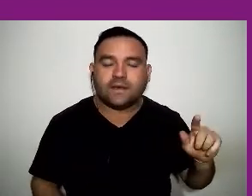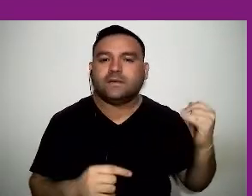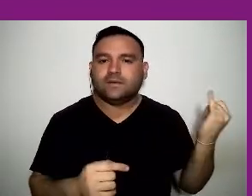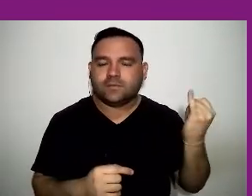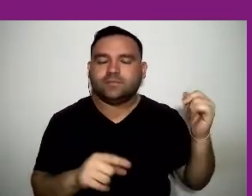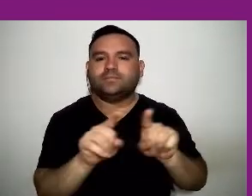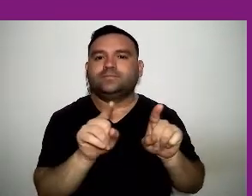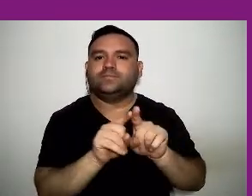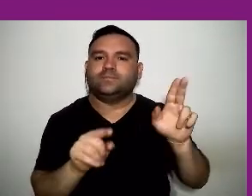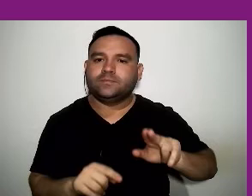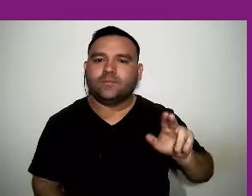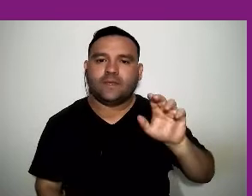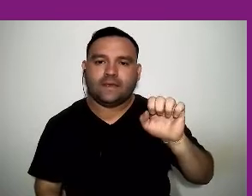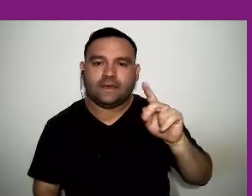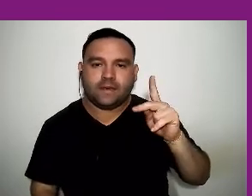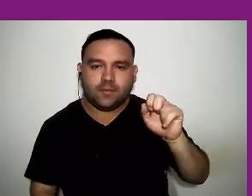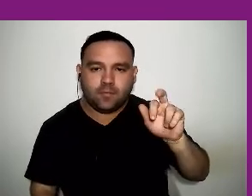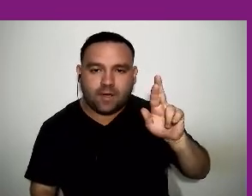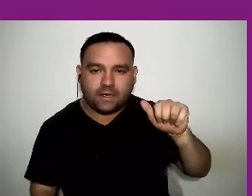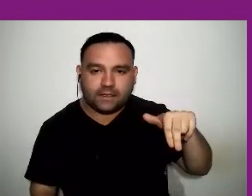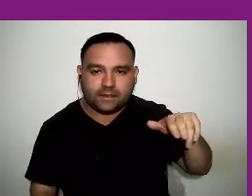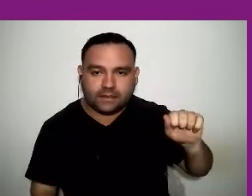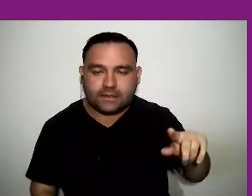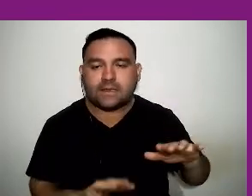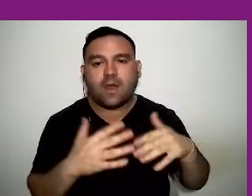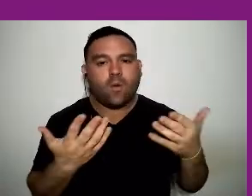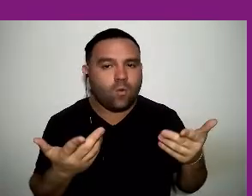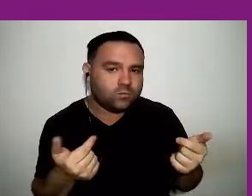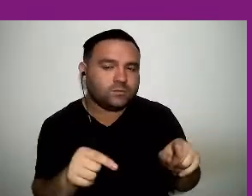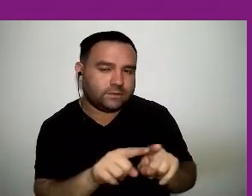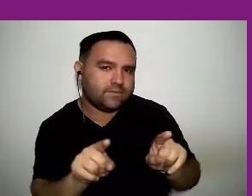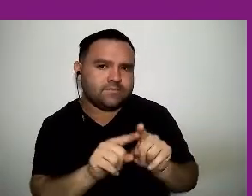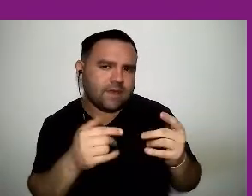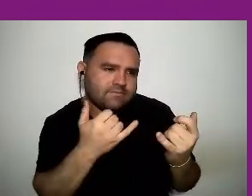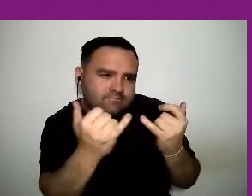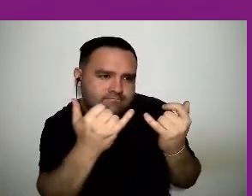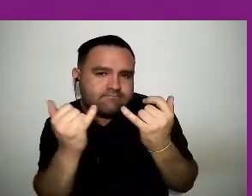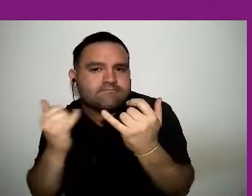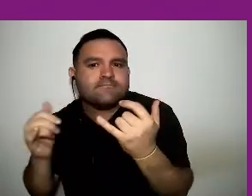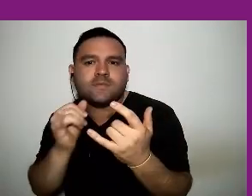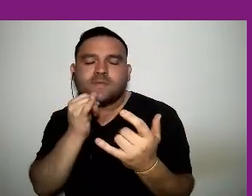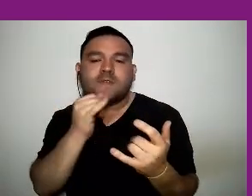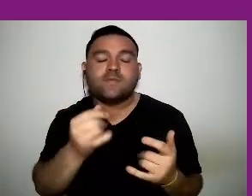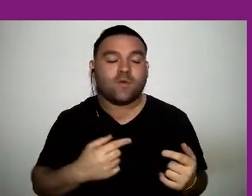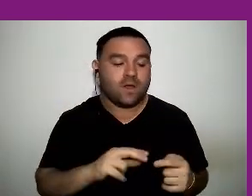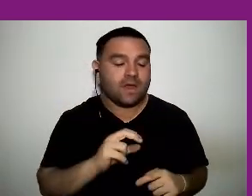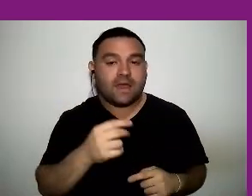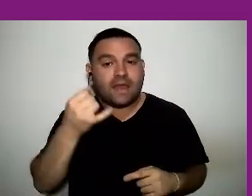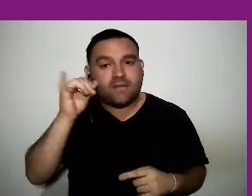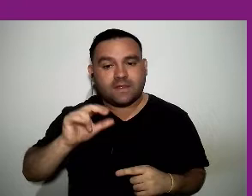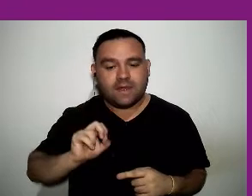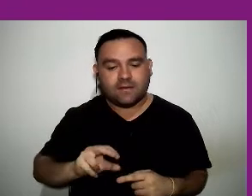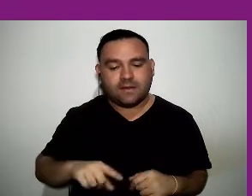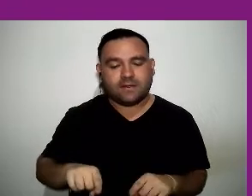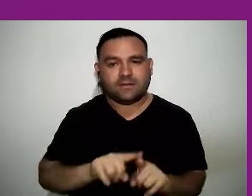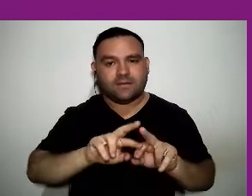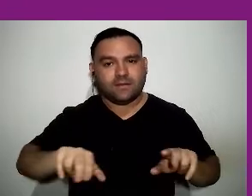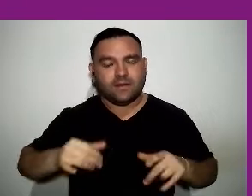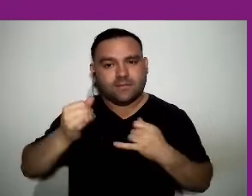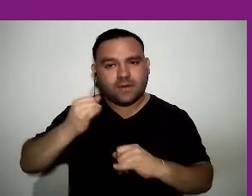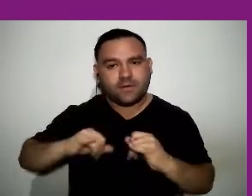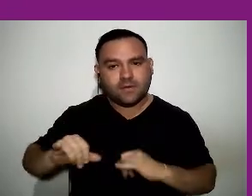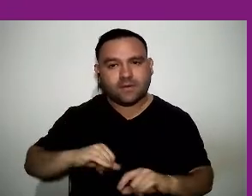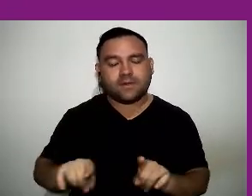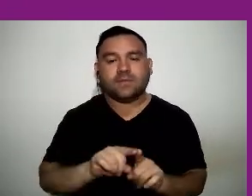do uso de heparina, né, ou similares, né, de antibiótico terapia em função